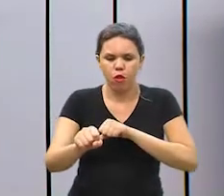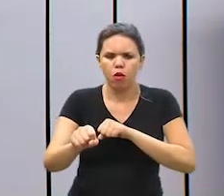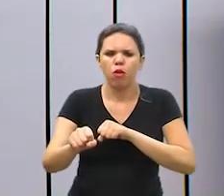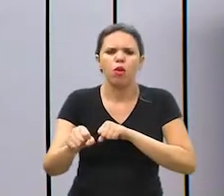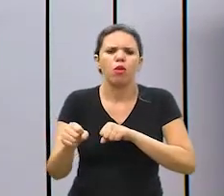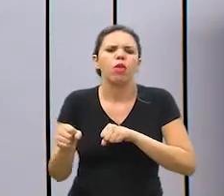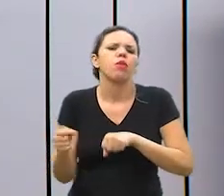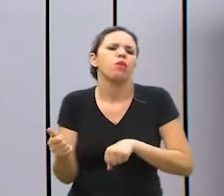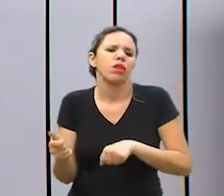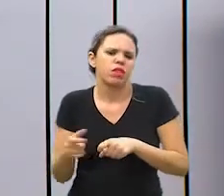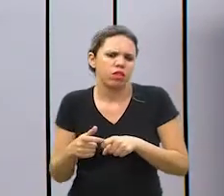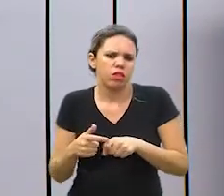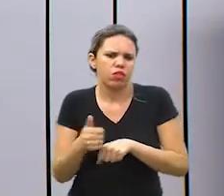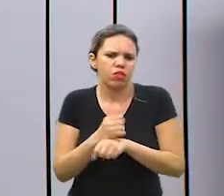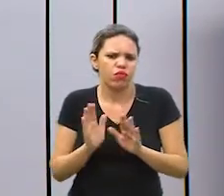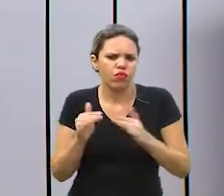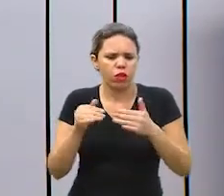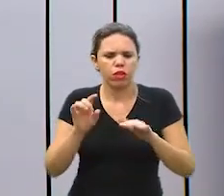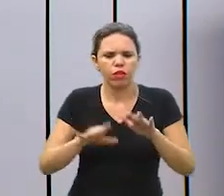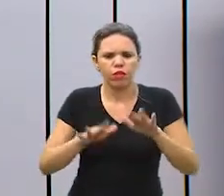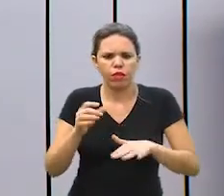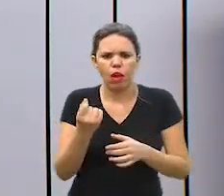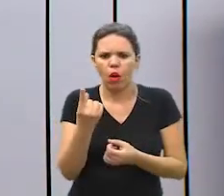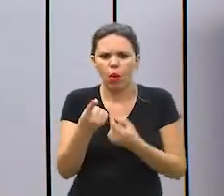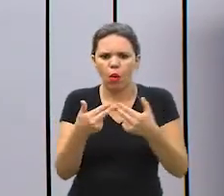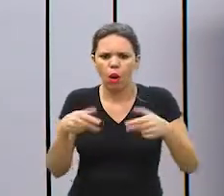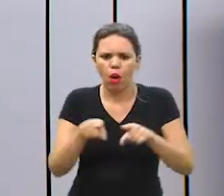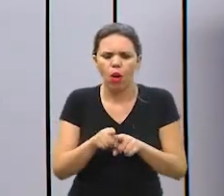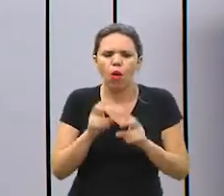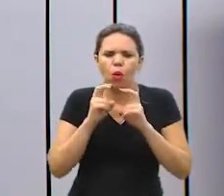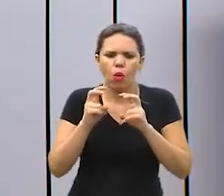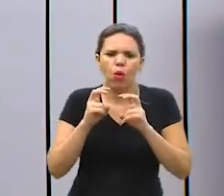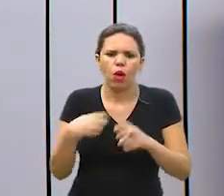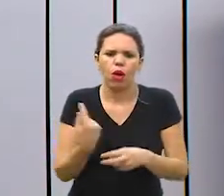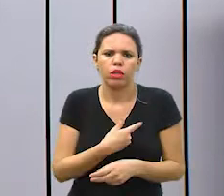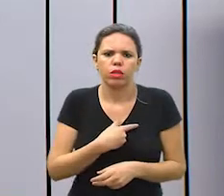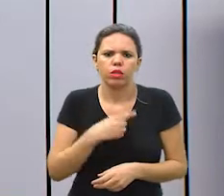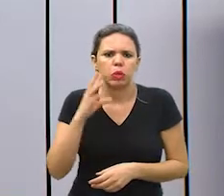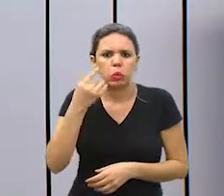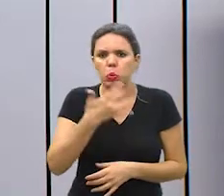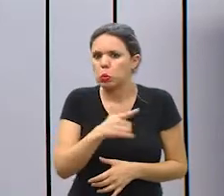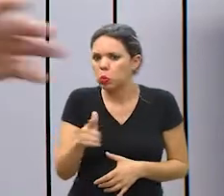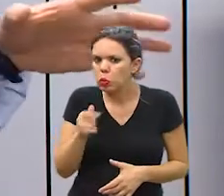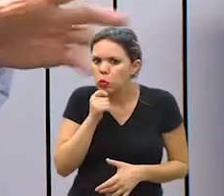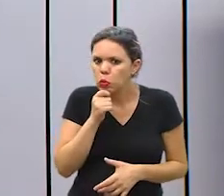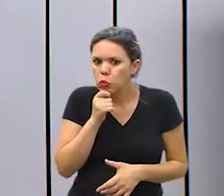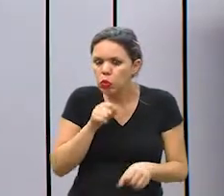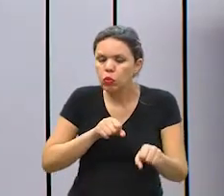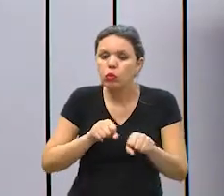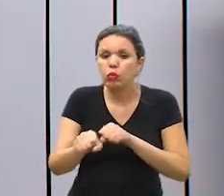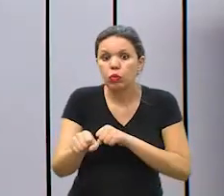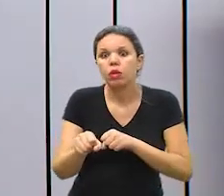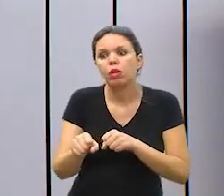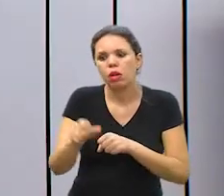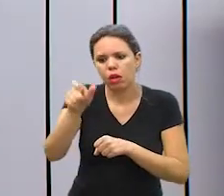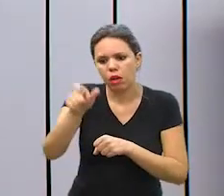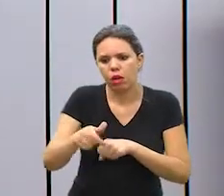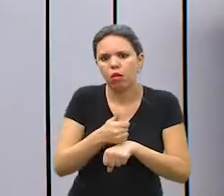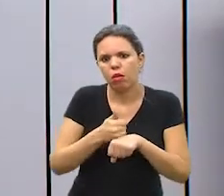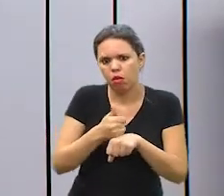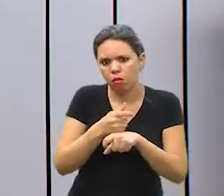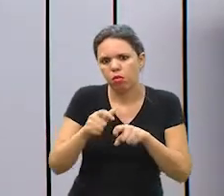mais voltada, né, talvez para algumas situações que a gente até então não tinha, né, a formação